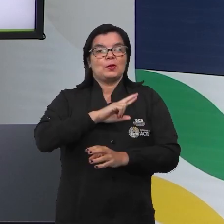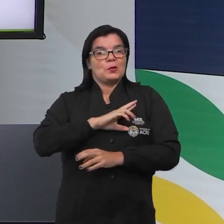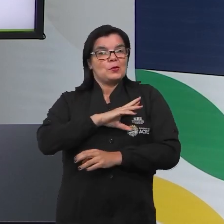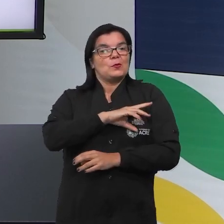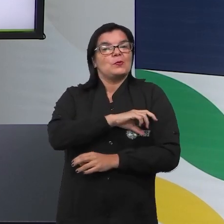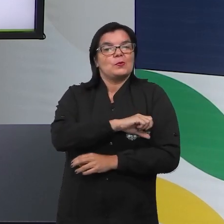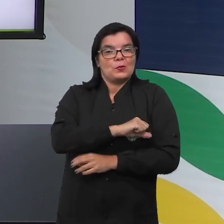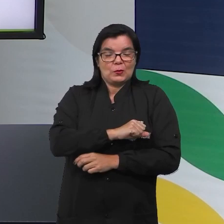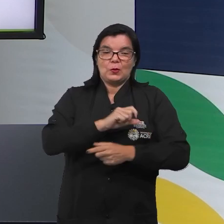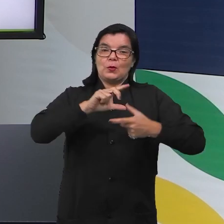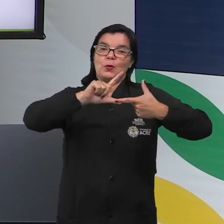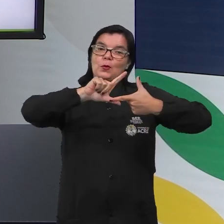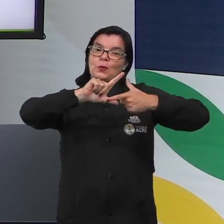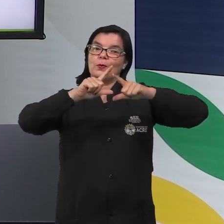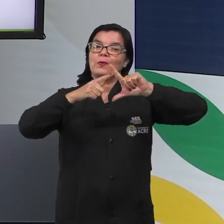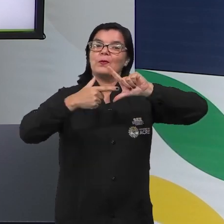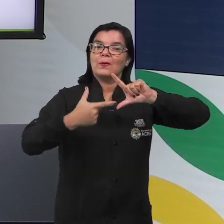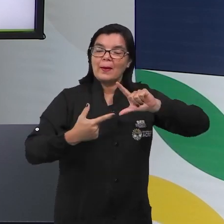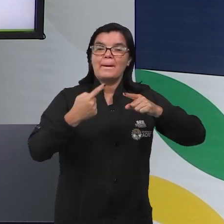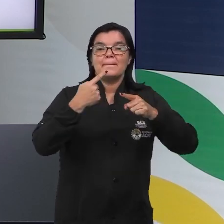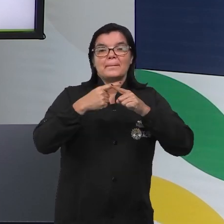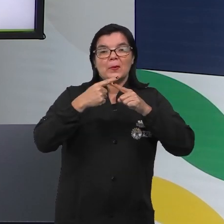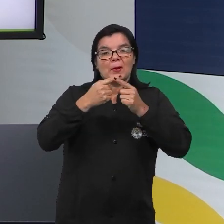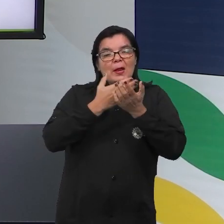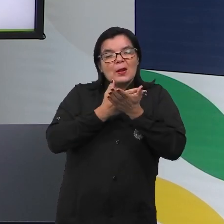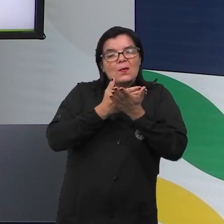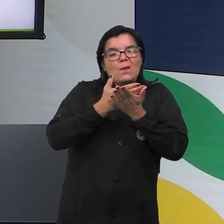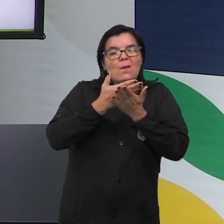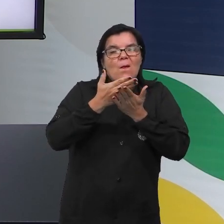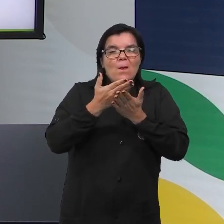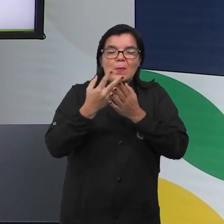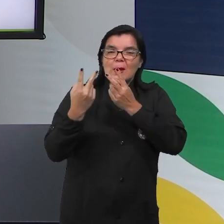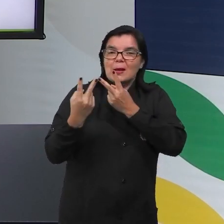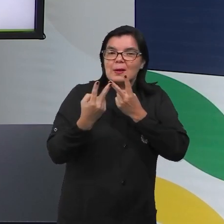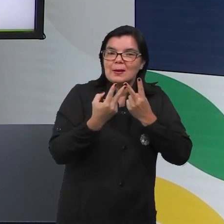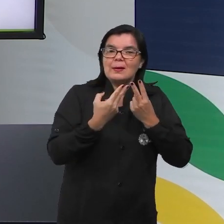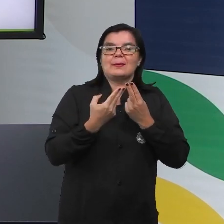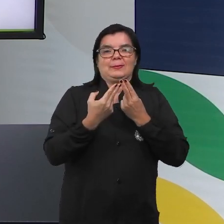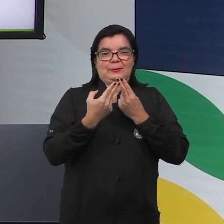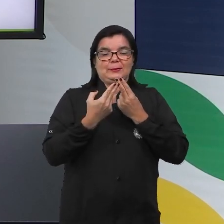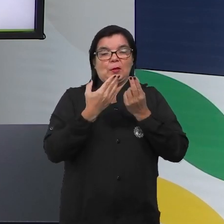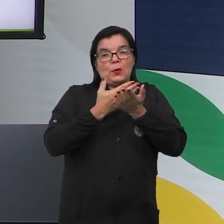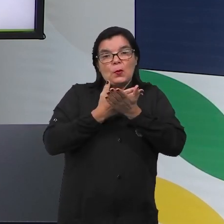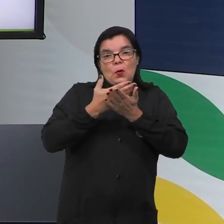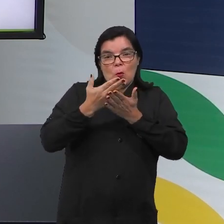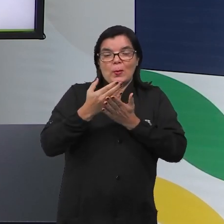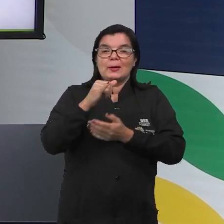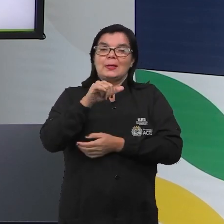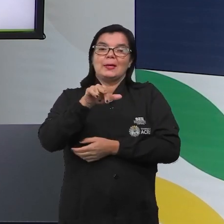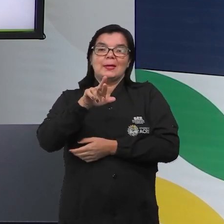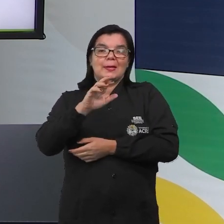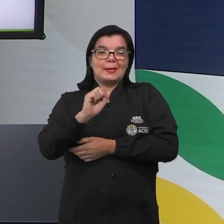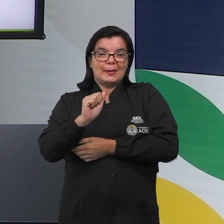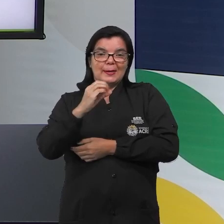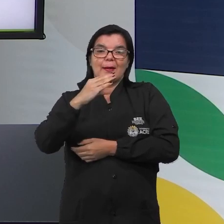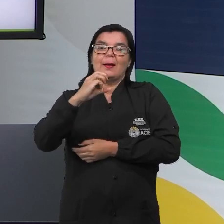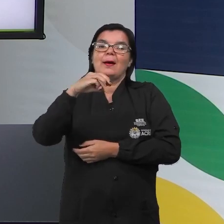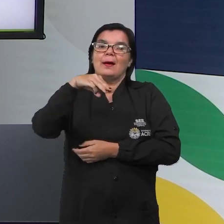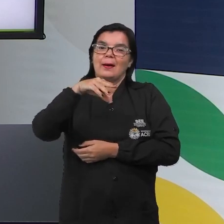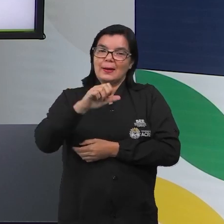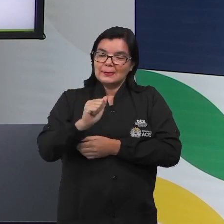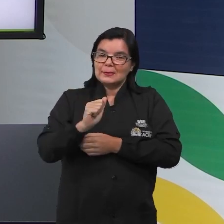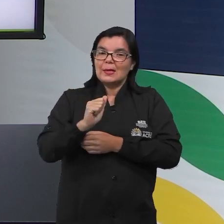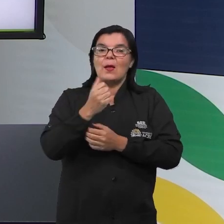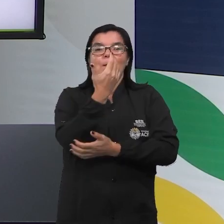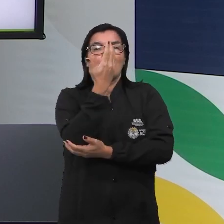romantismo e o modernismo, porque ele começa praticamente da mesma forma que começa lá Iracema. No fundo do Mato